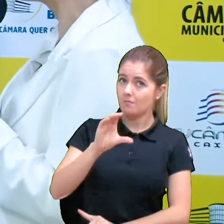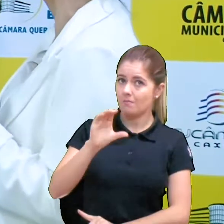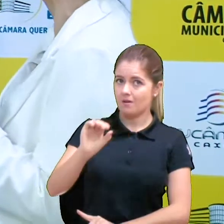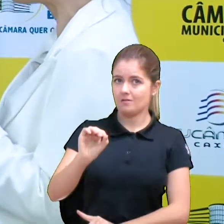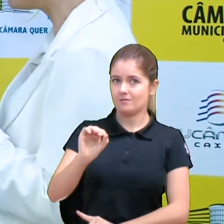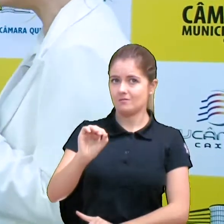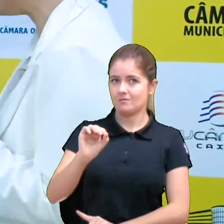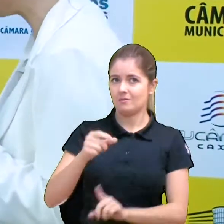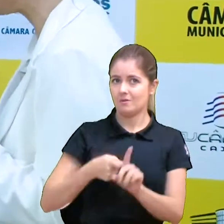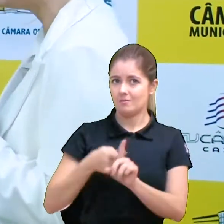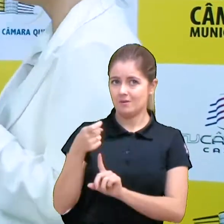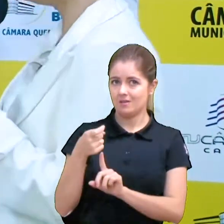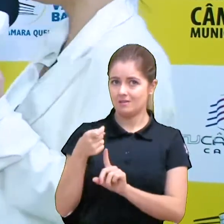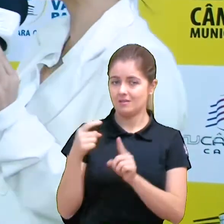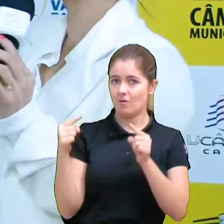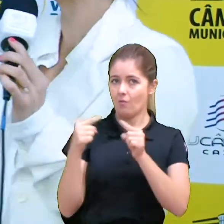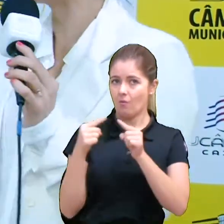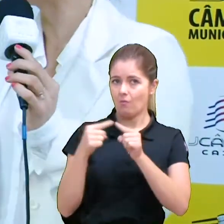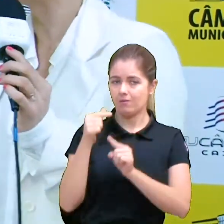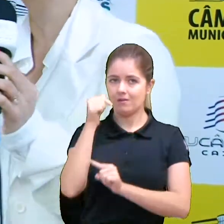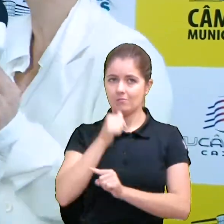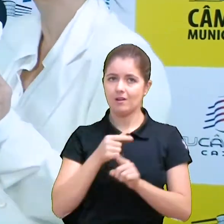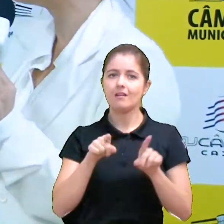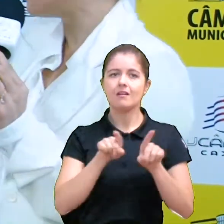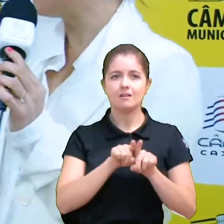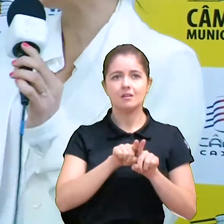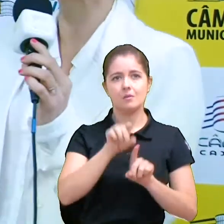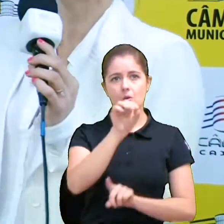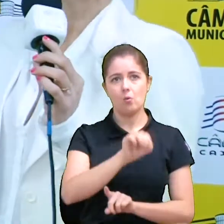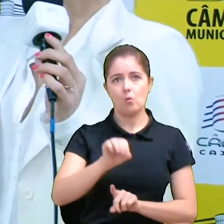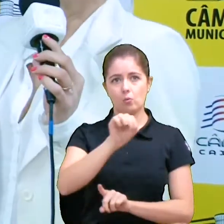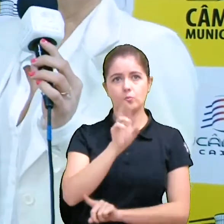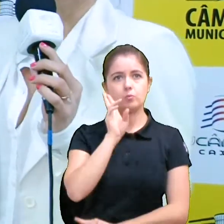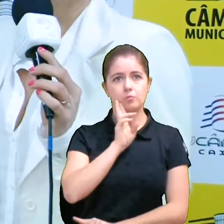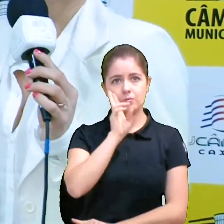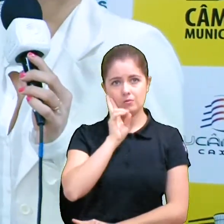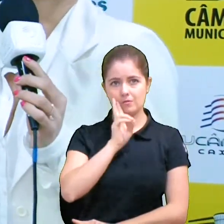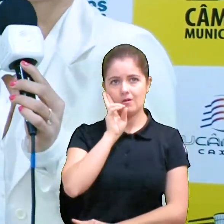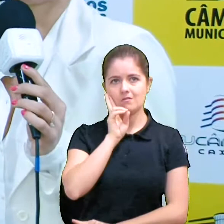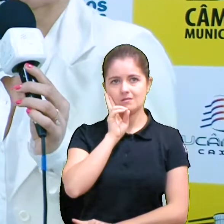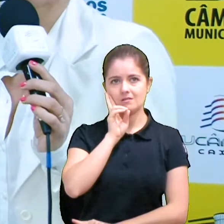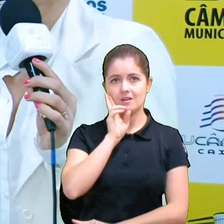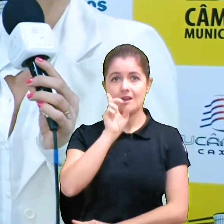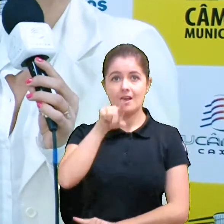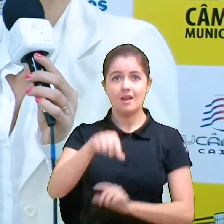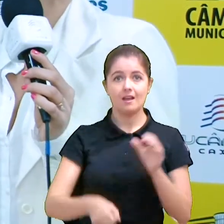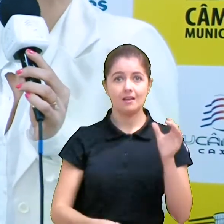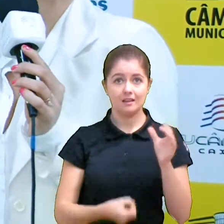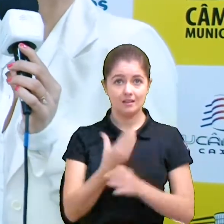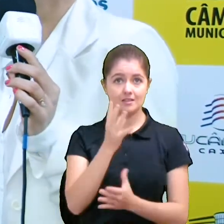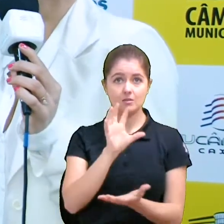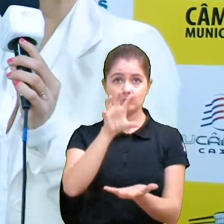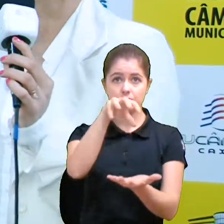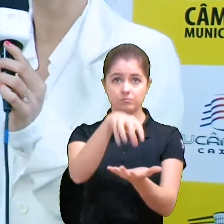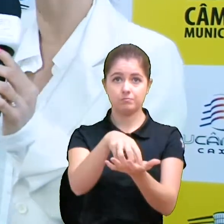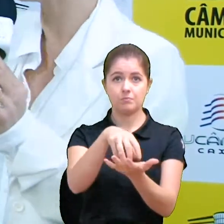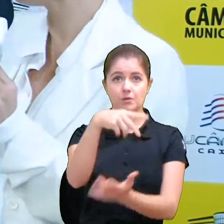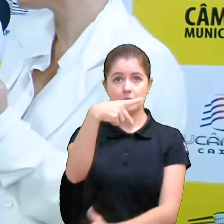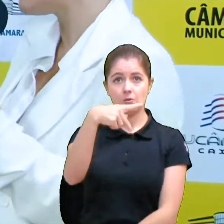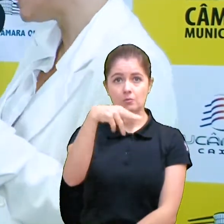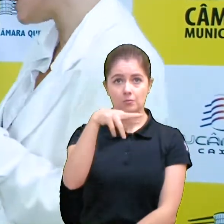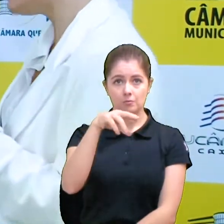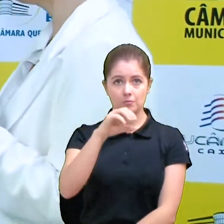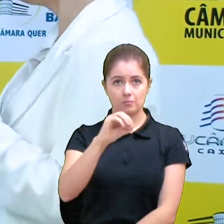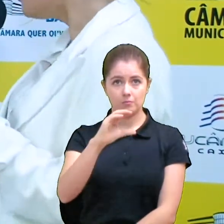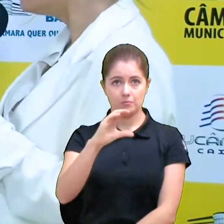mês dedicado às mulheres, em função da questão do Outubro Rosa, que é a criação da Procuradoria Especial